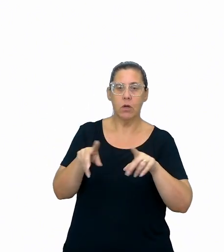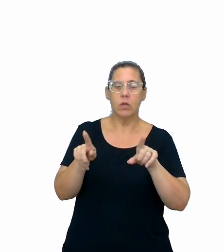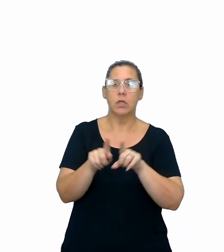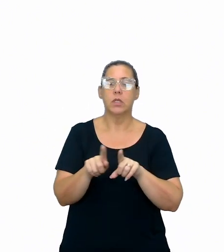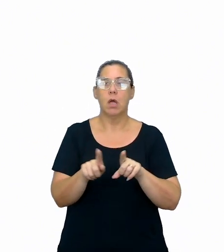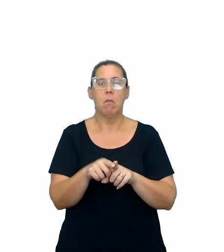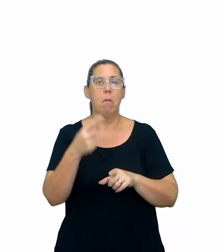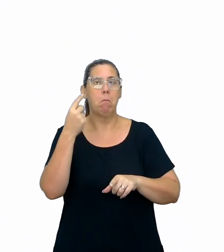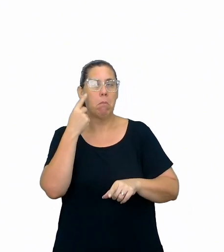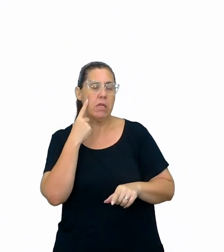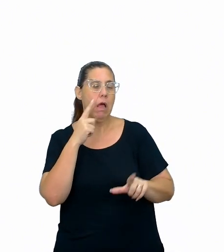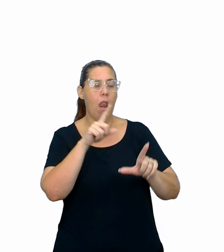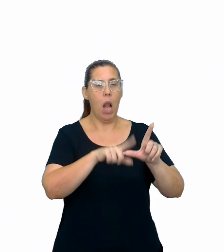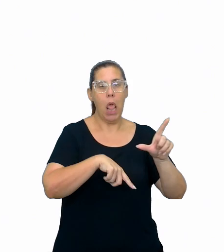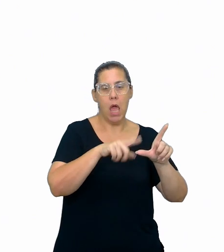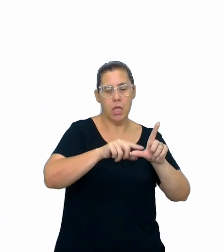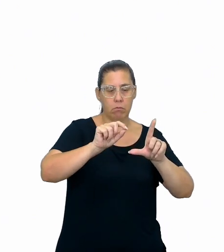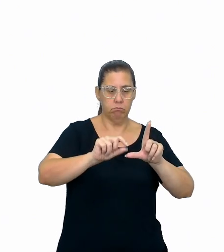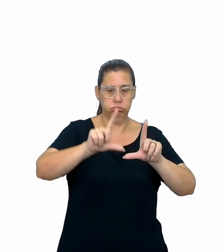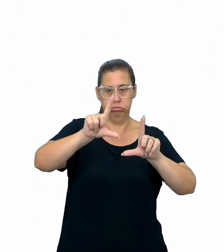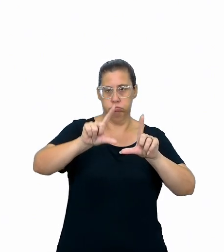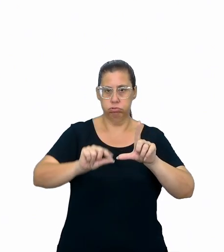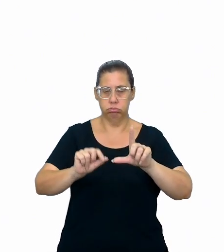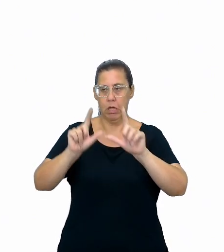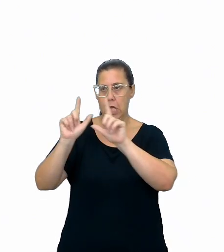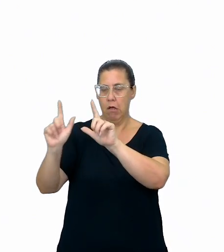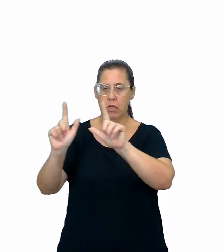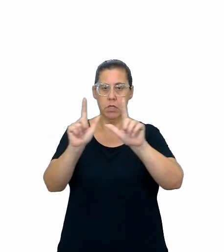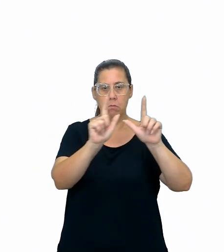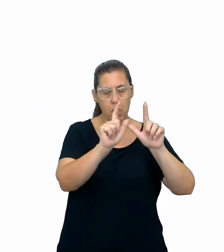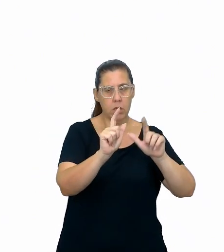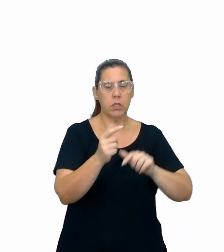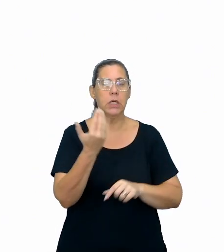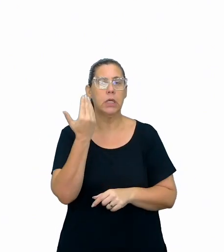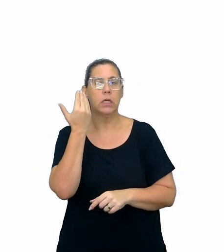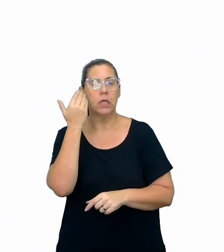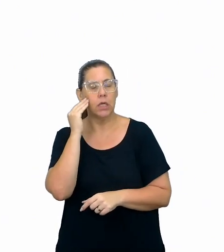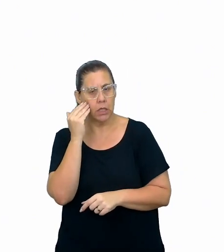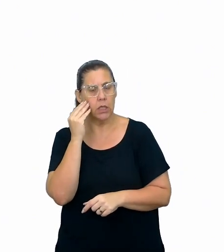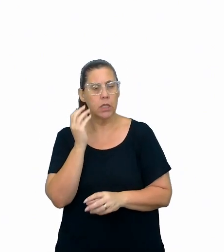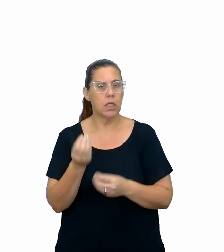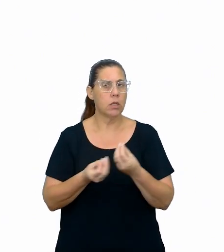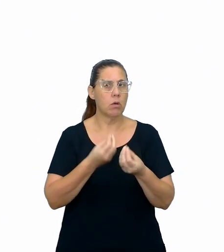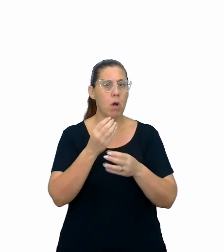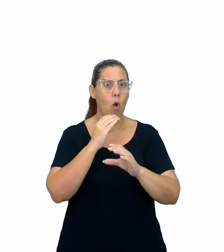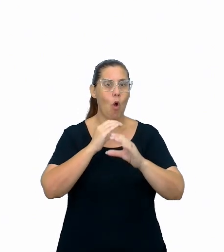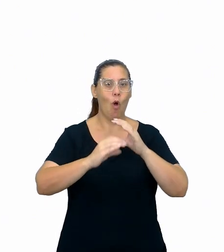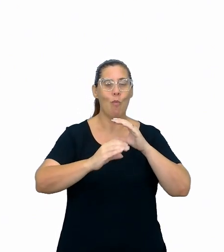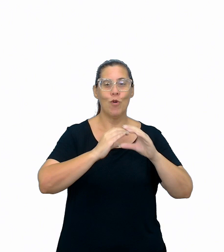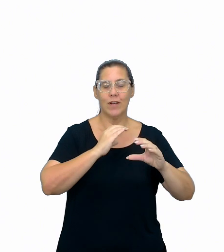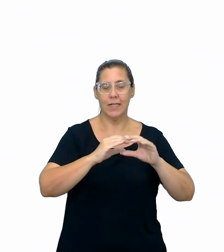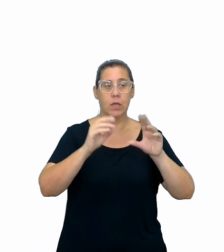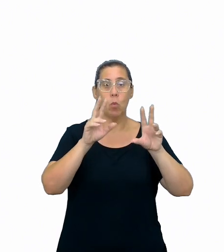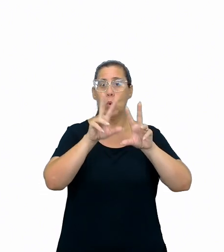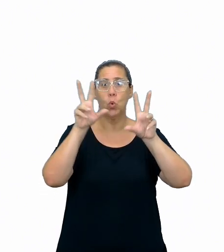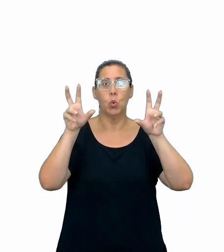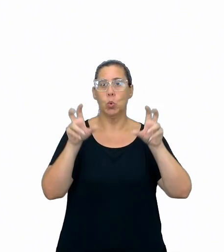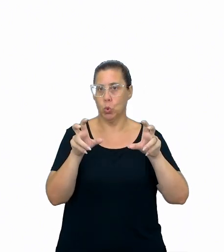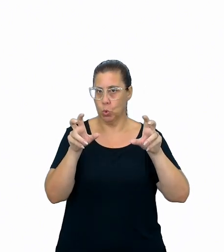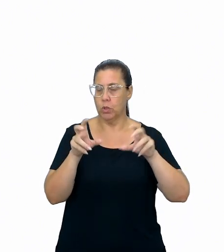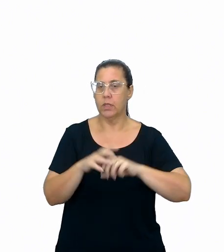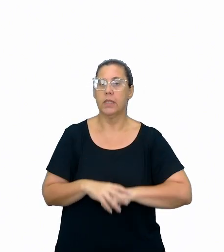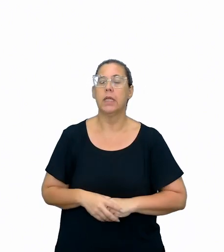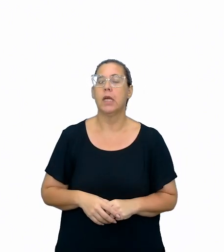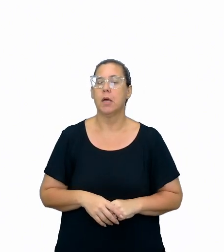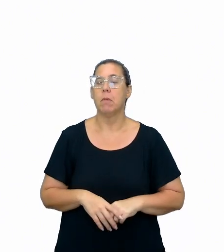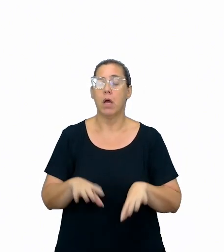tamanho da letra, layout, as imagens, considerando aí a situação comunicativa, o tema, assunto,